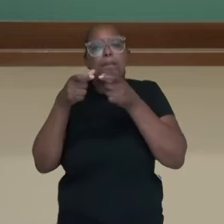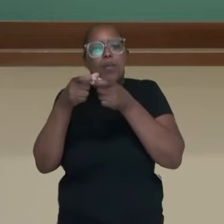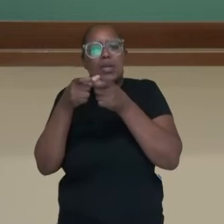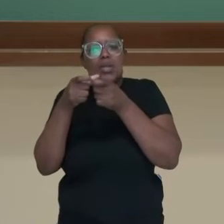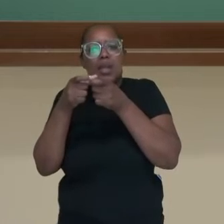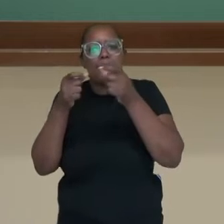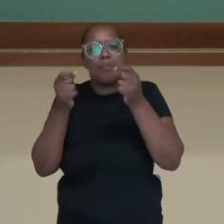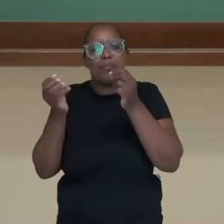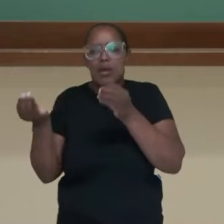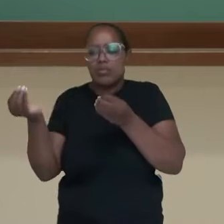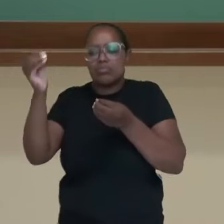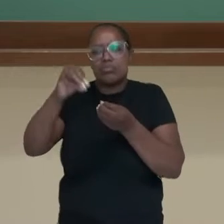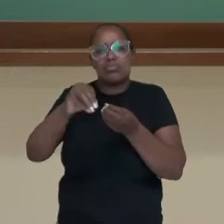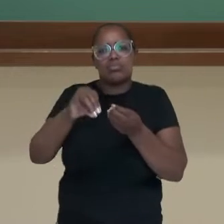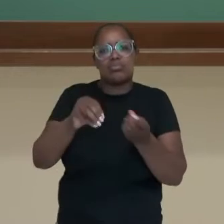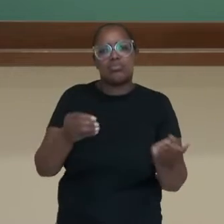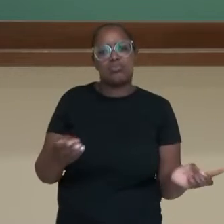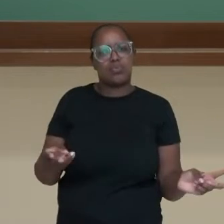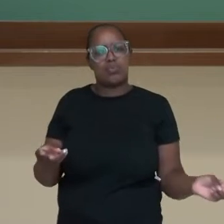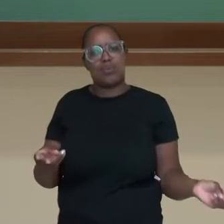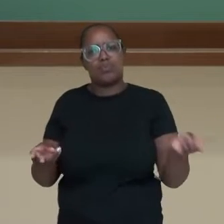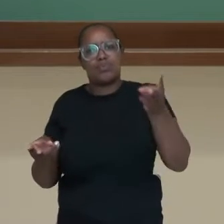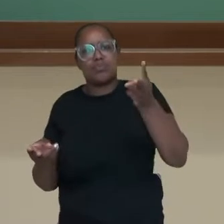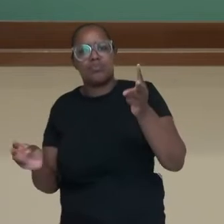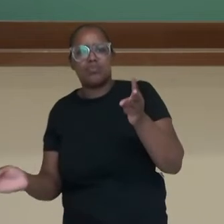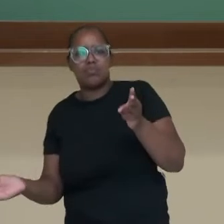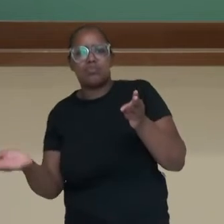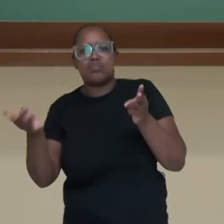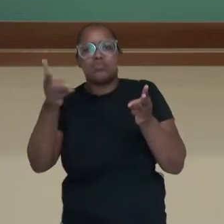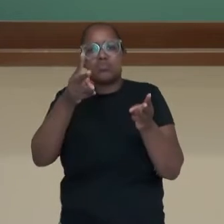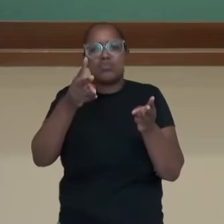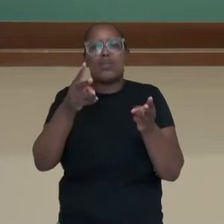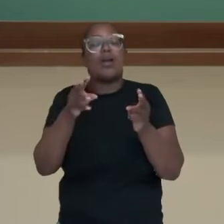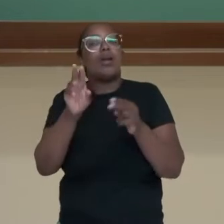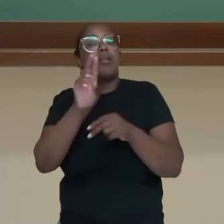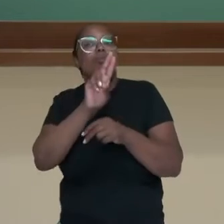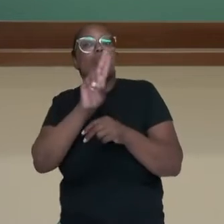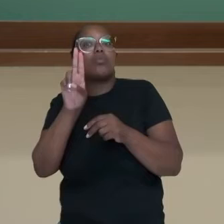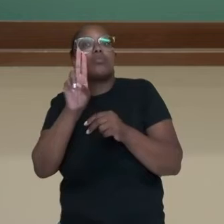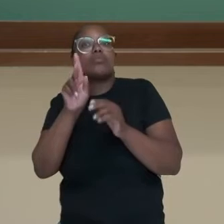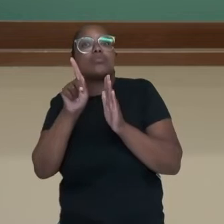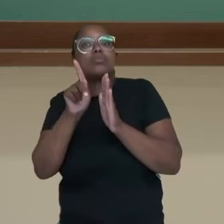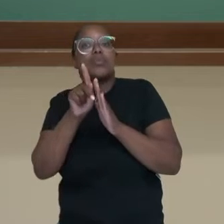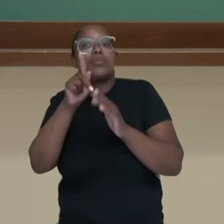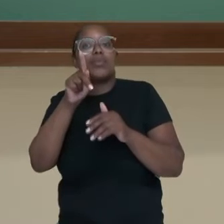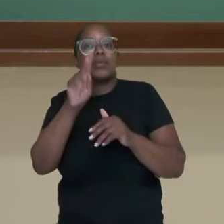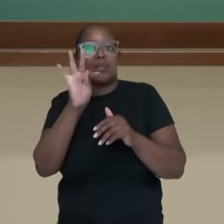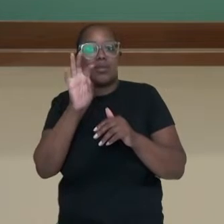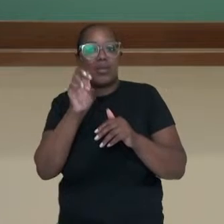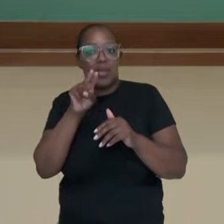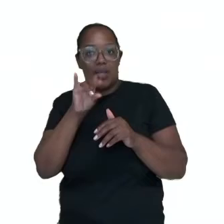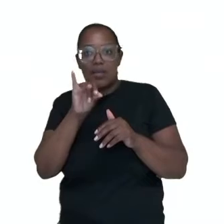tempo da evolução, né, do esporte, ele veio a se chamar tênis de mesa.